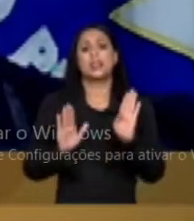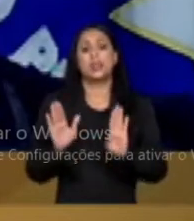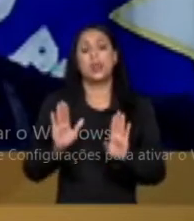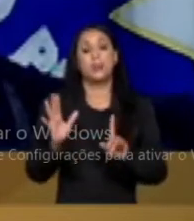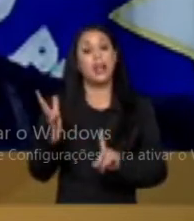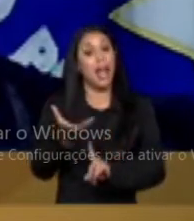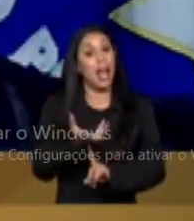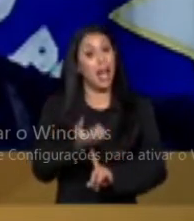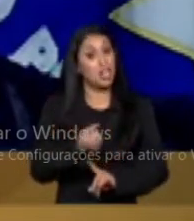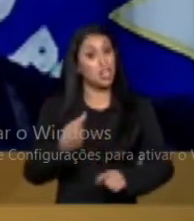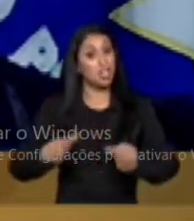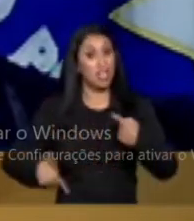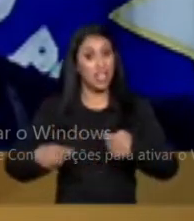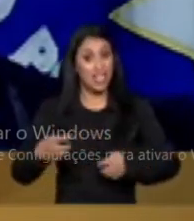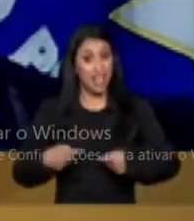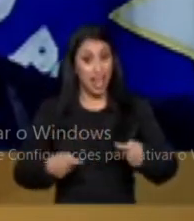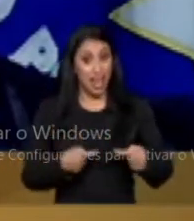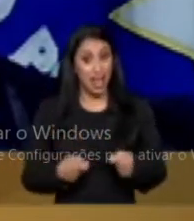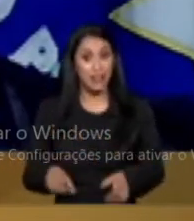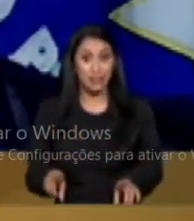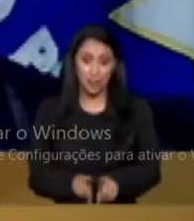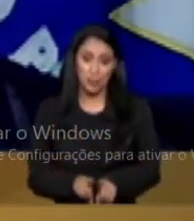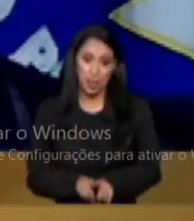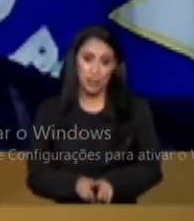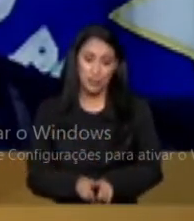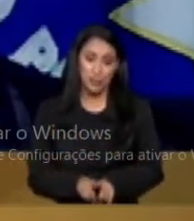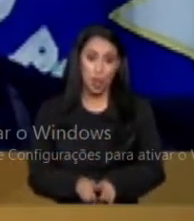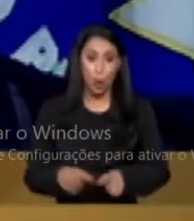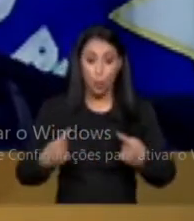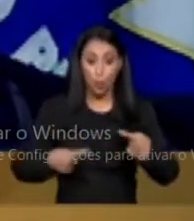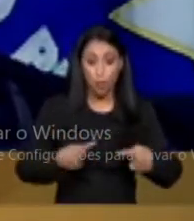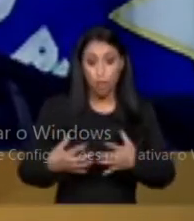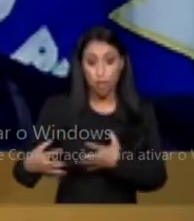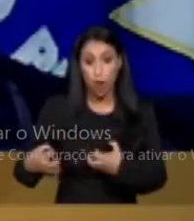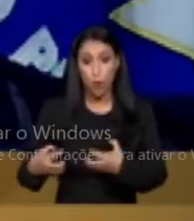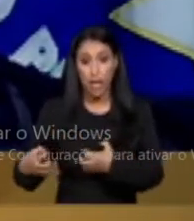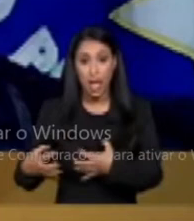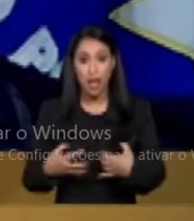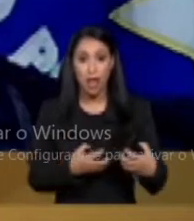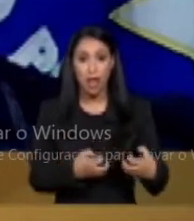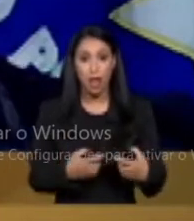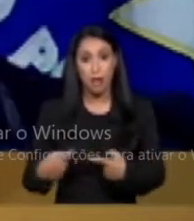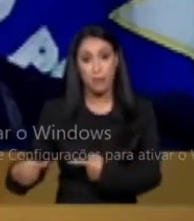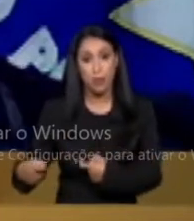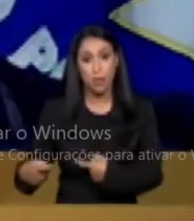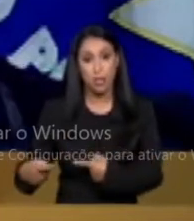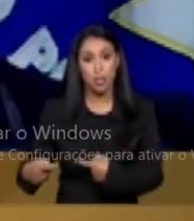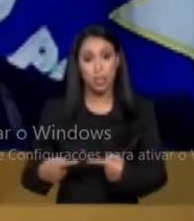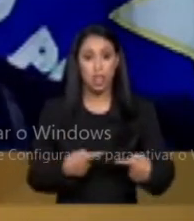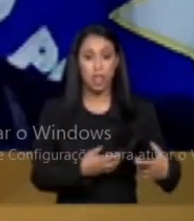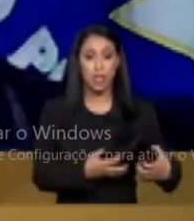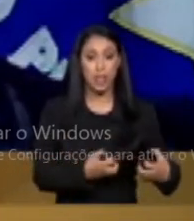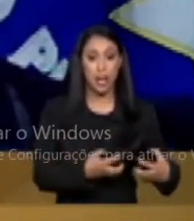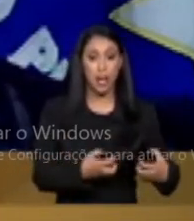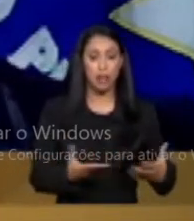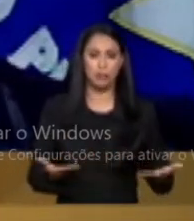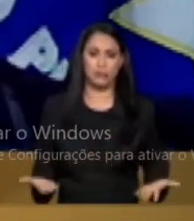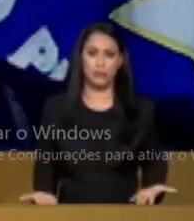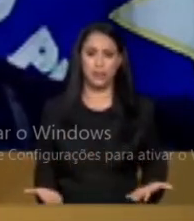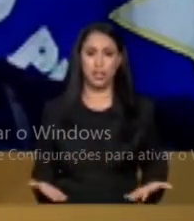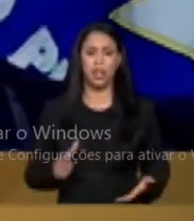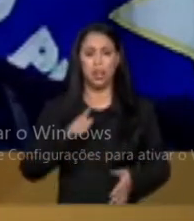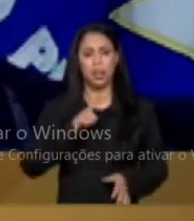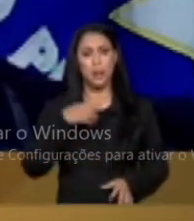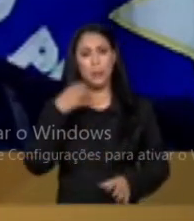arte da guerra, que é uma forma de política. Quem não faz política faz guerra. E não está aqui em jogo a questão propriamente da música. A